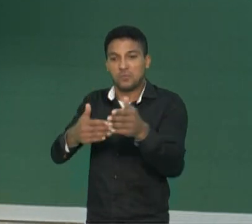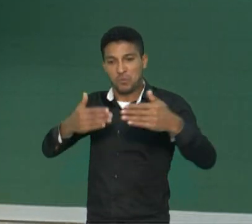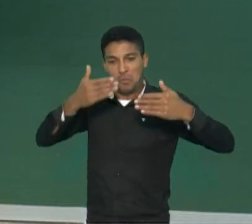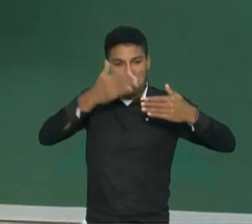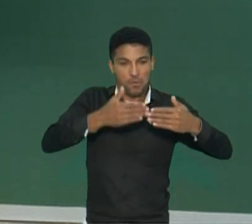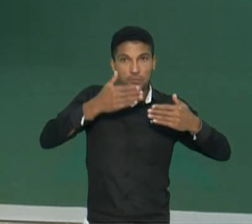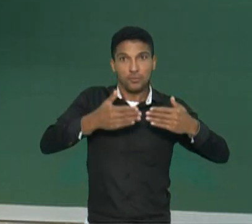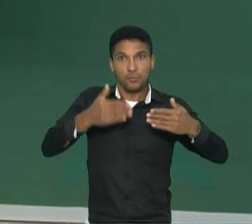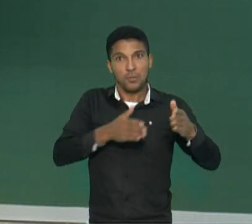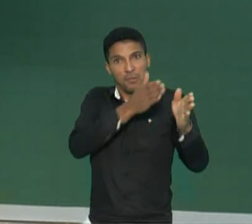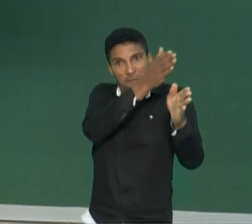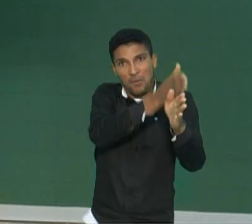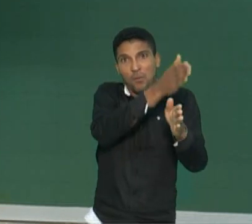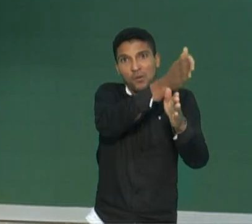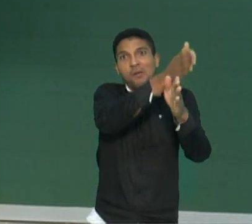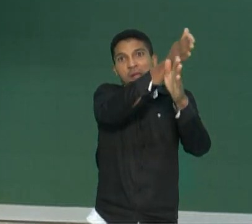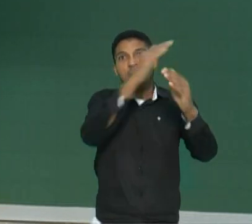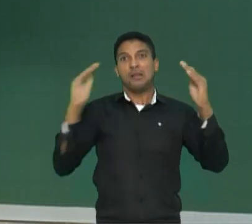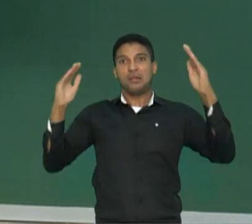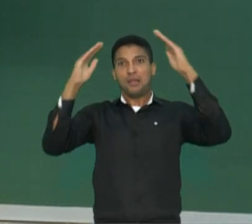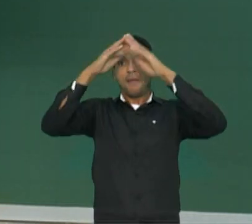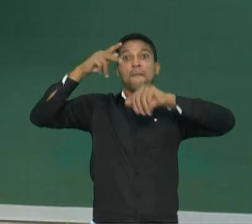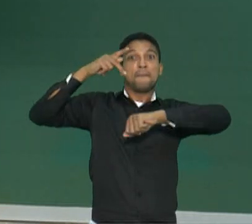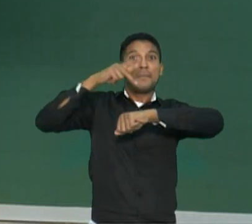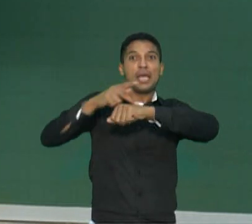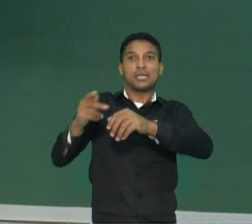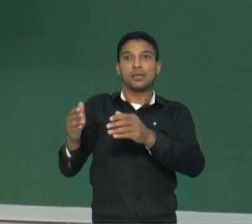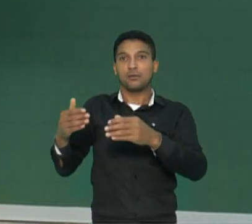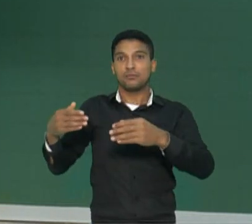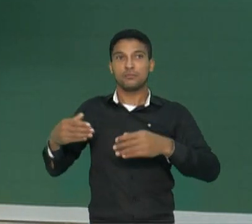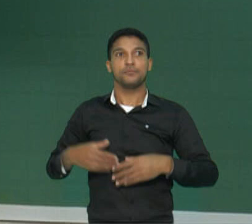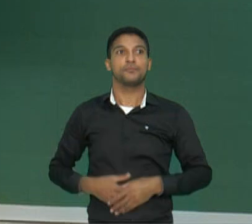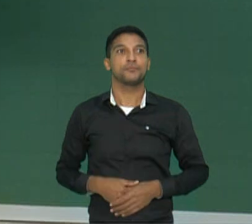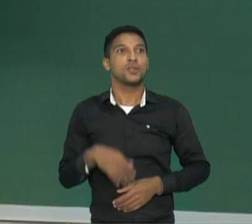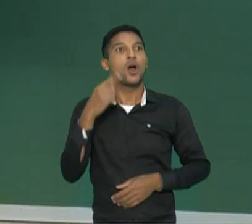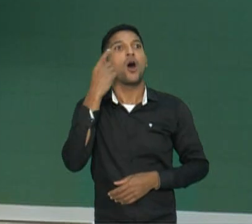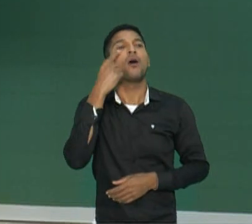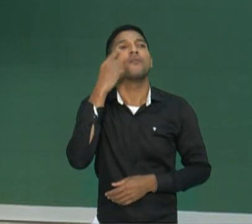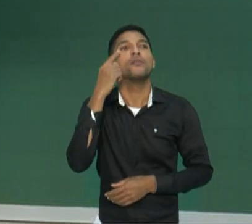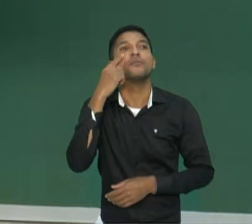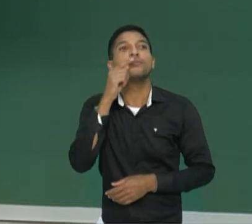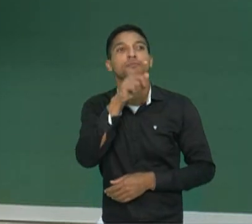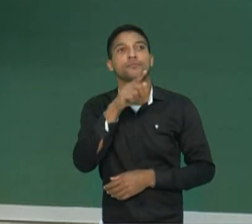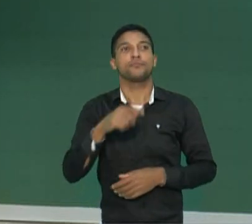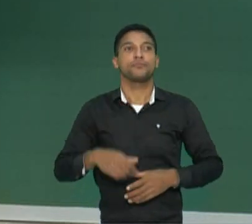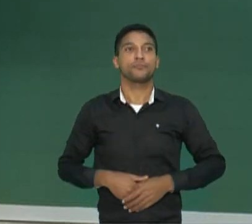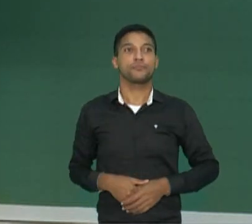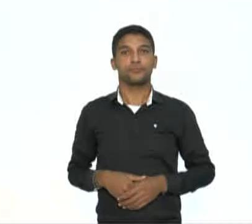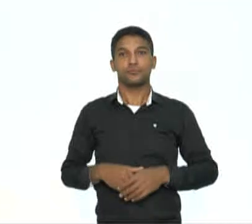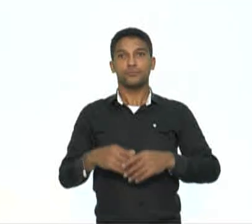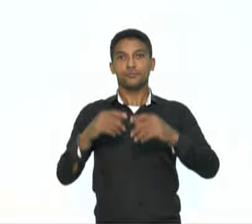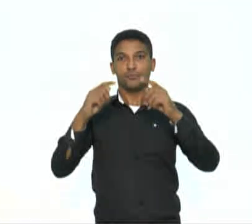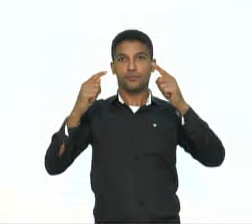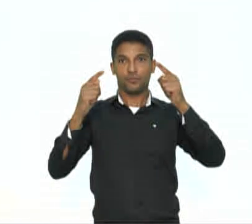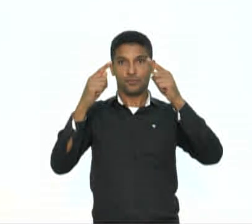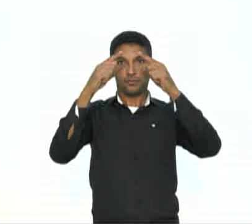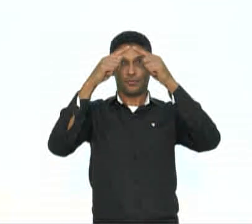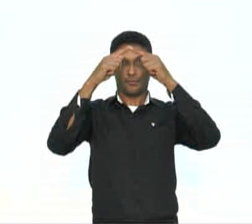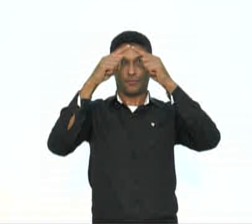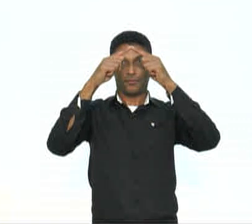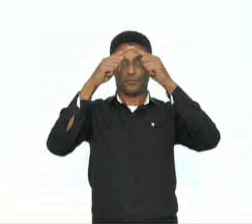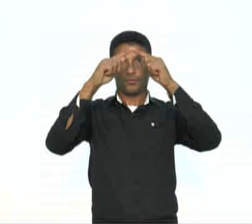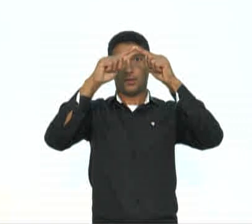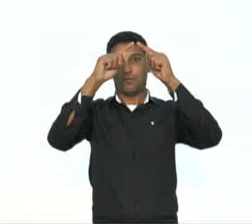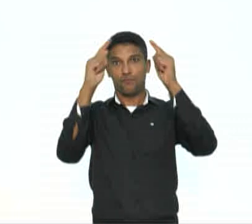arco romano, e o arco ogival, ele forma essa pontinha aqui, ó, tem até a setinha. Tá? Foi uma das grandes inovações